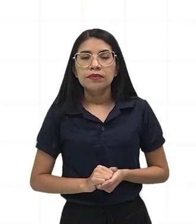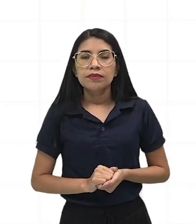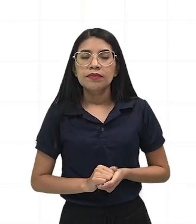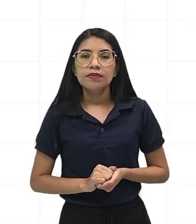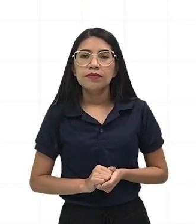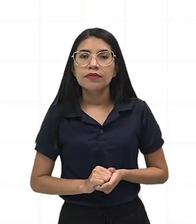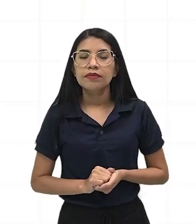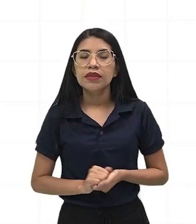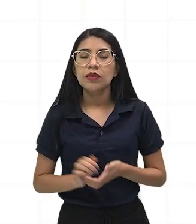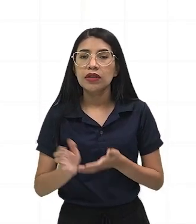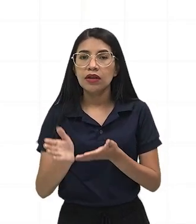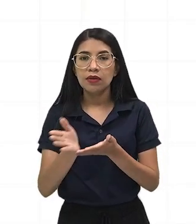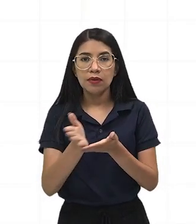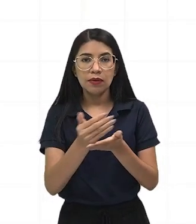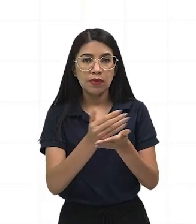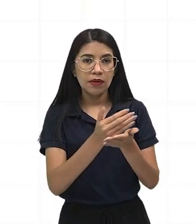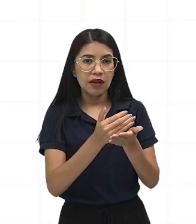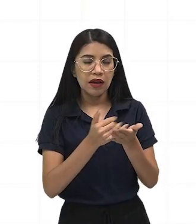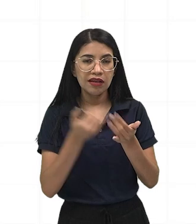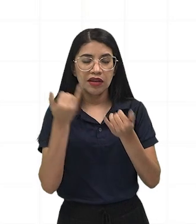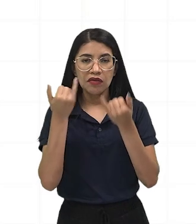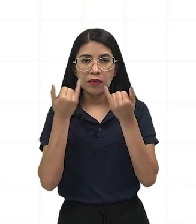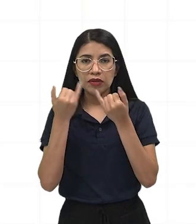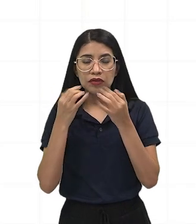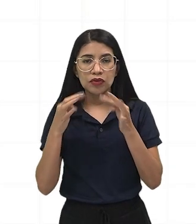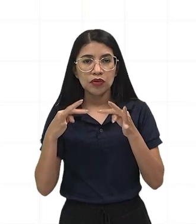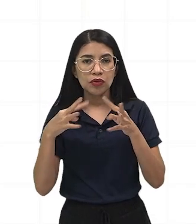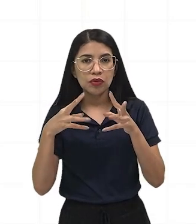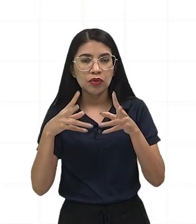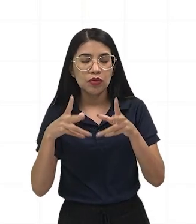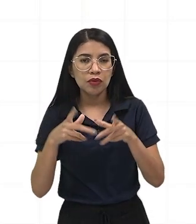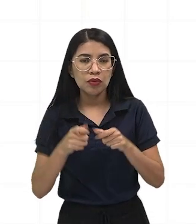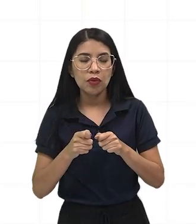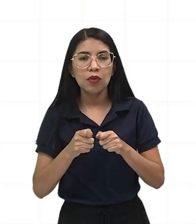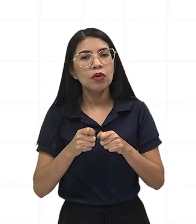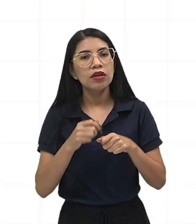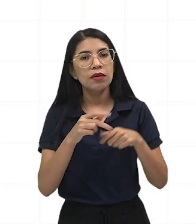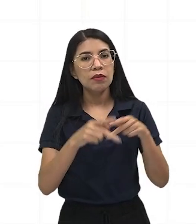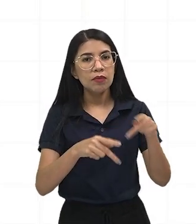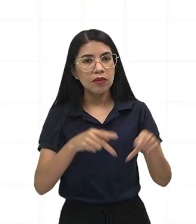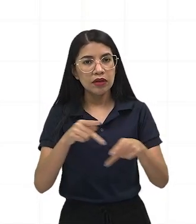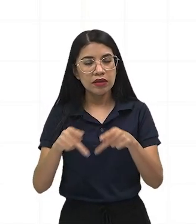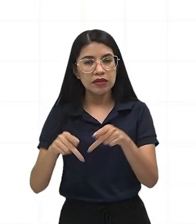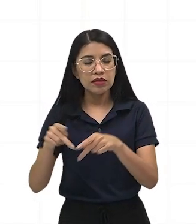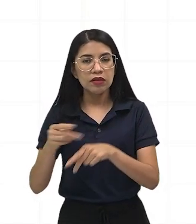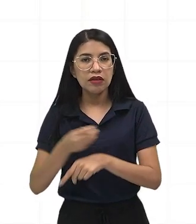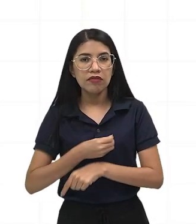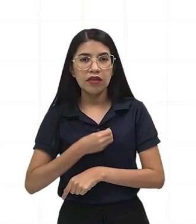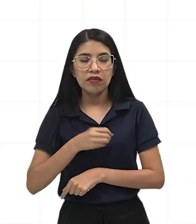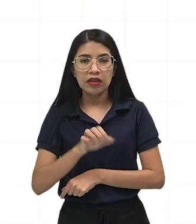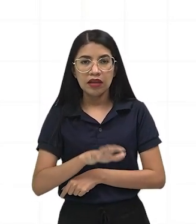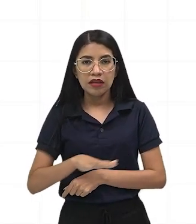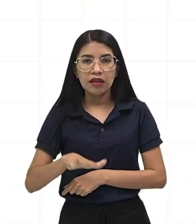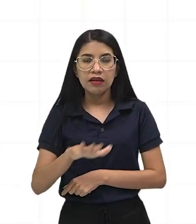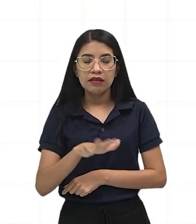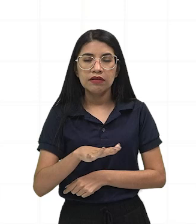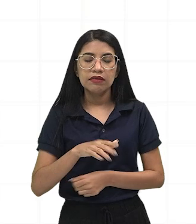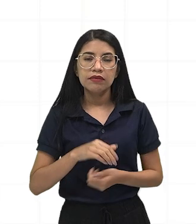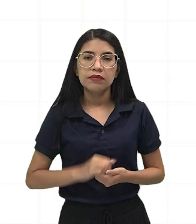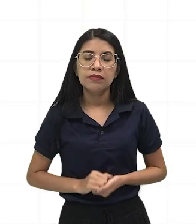ela recolhe dados de todos os elementos da